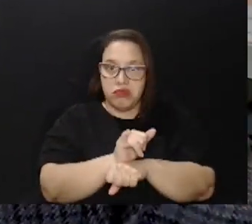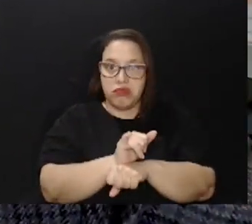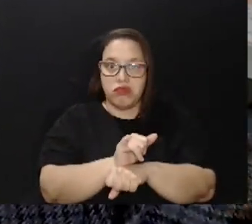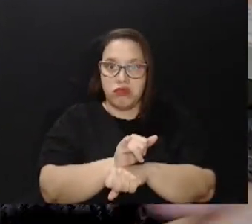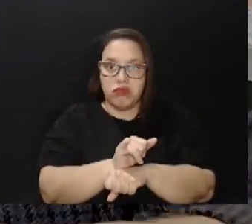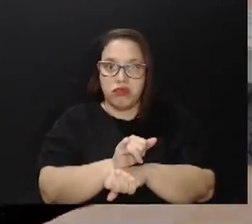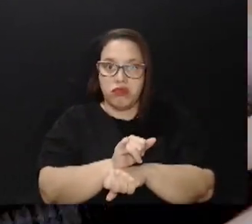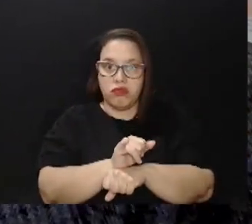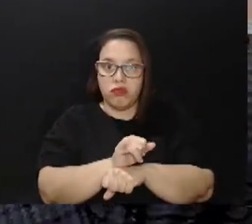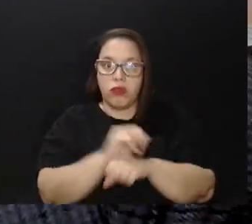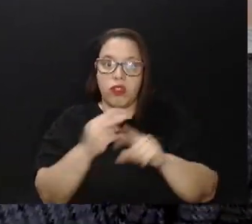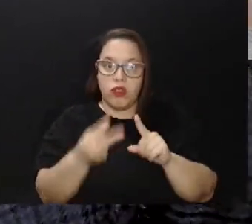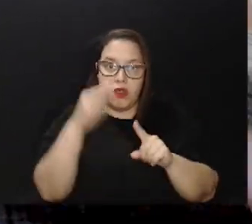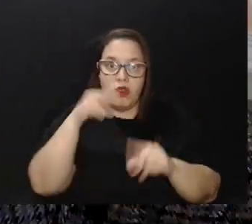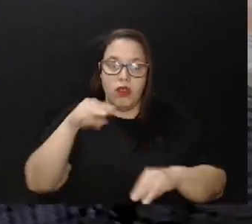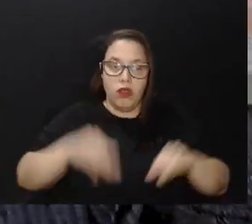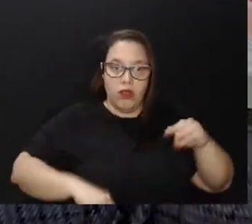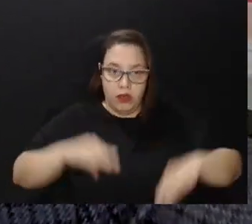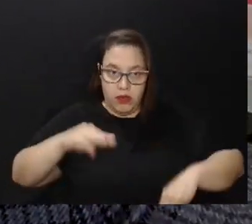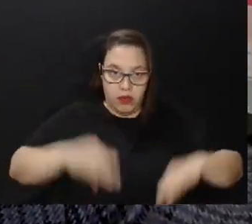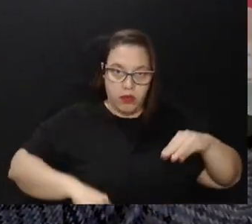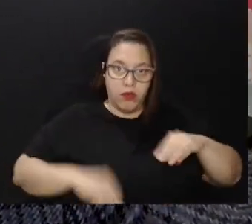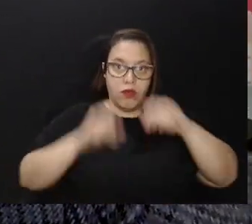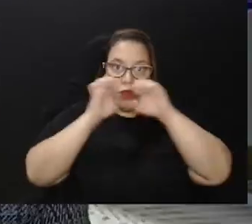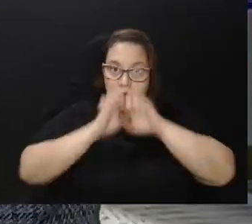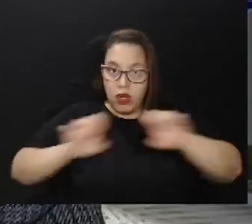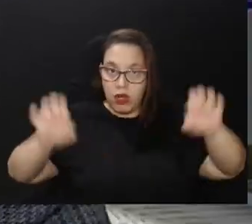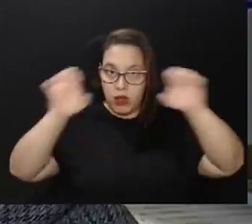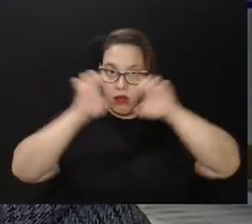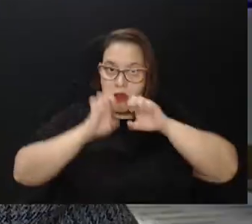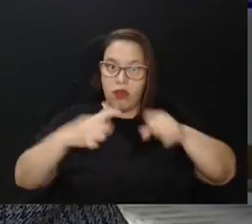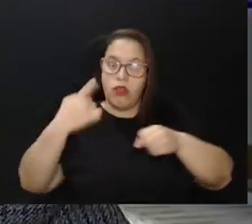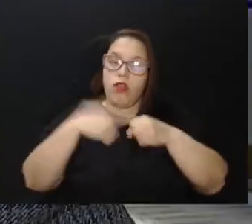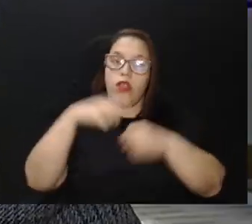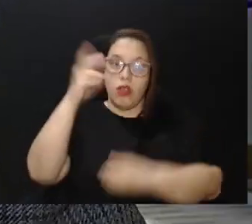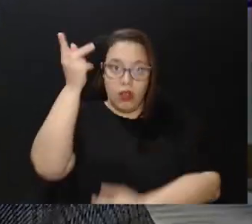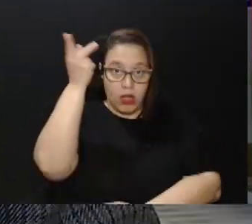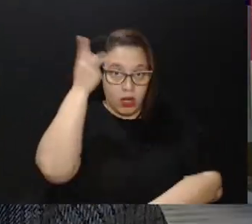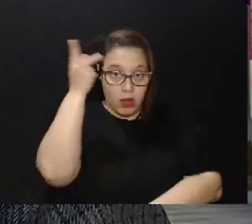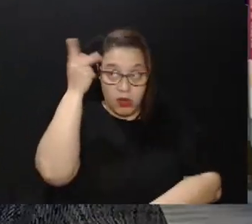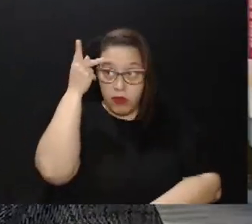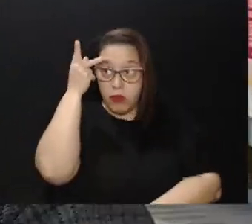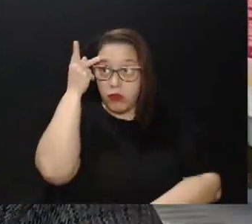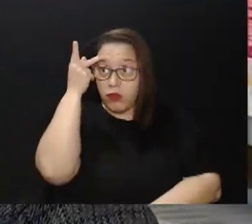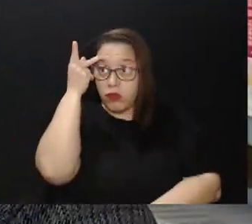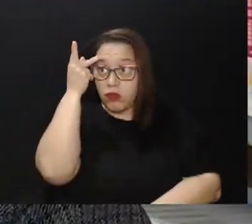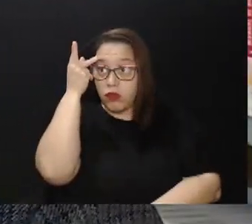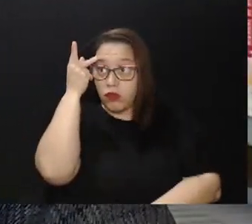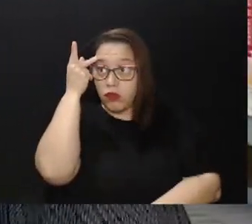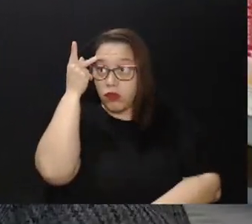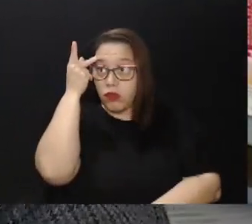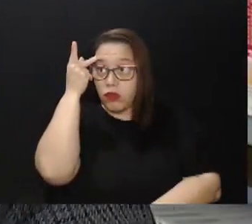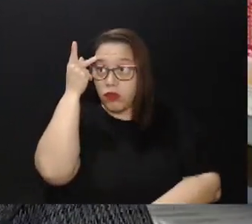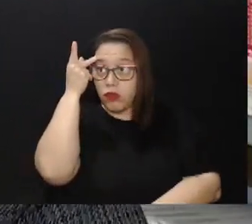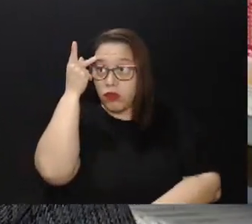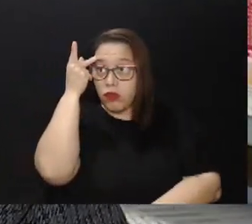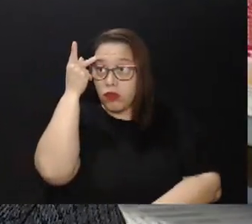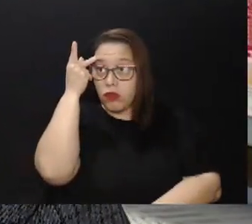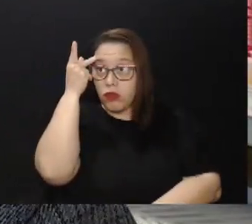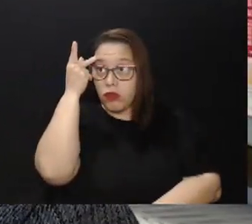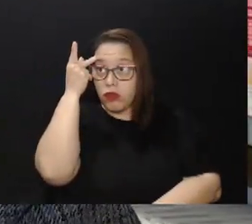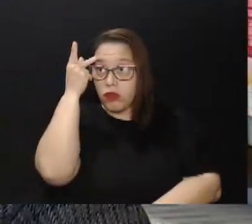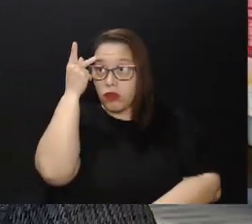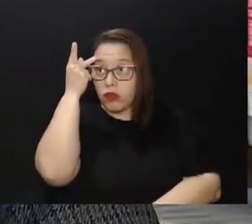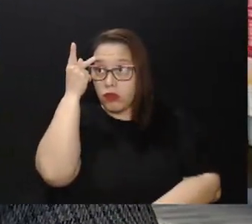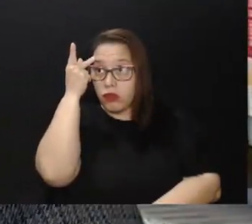da igreja, para evangelizar o interior do estado de São Paulo, né? E aí aqui a presença presbiteriana a partir do